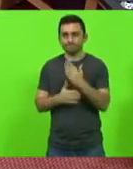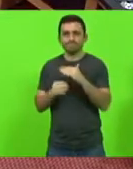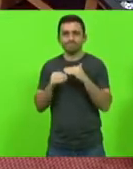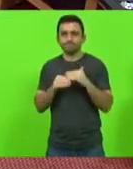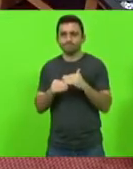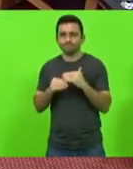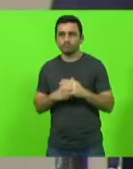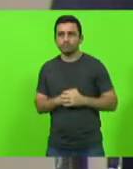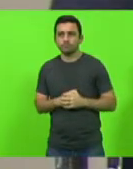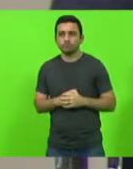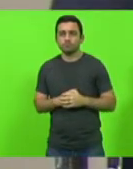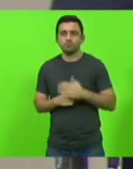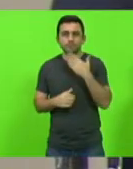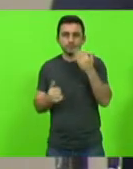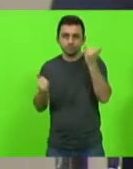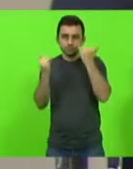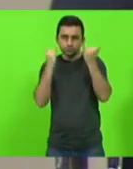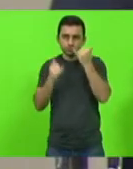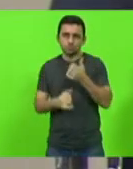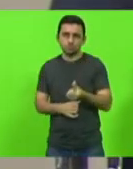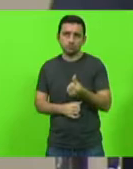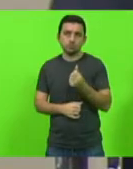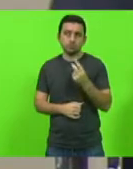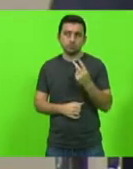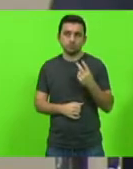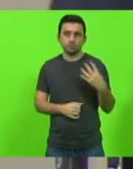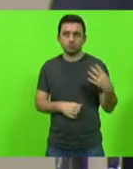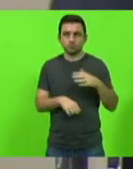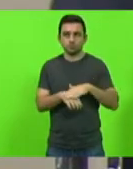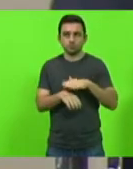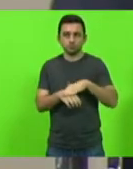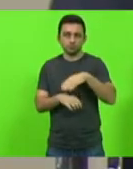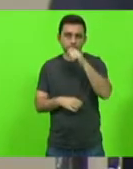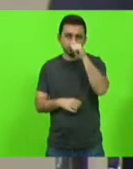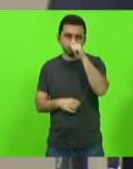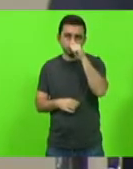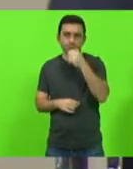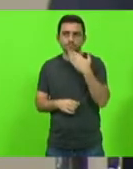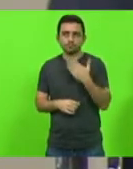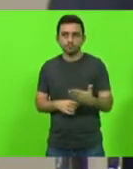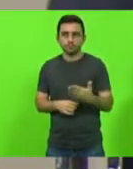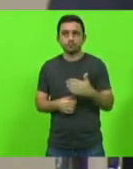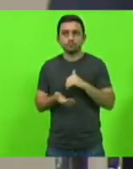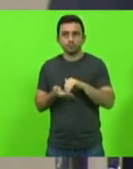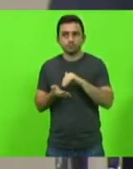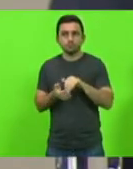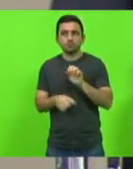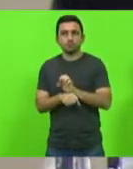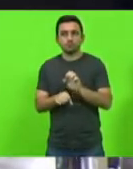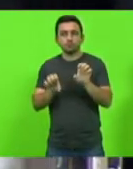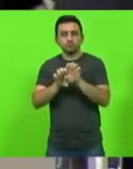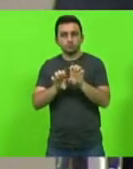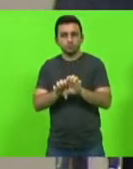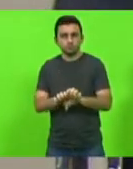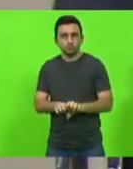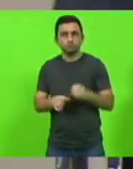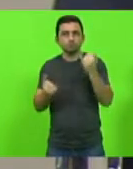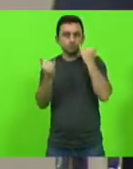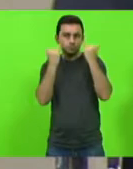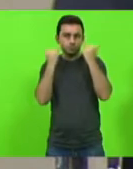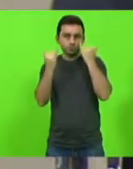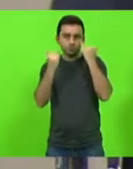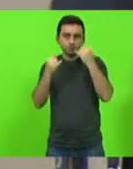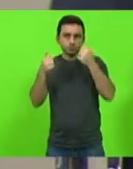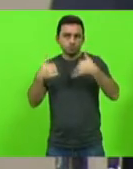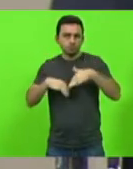por unanimidade pedido de informação 624 autor deputado joanmin solicitando ao secretário de estado da infraestrutura informações acerca do